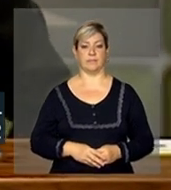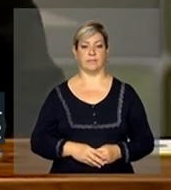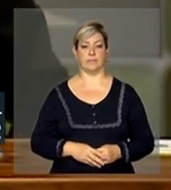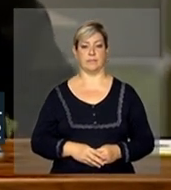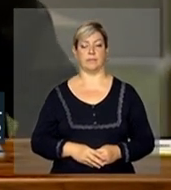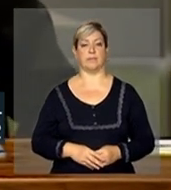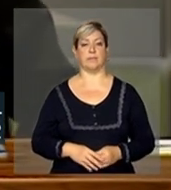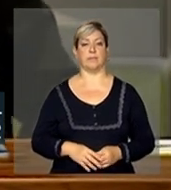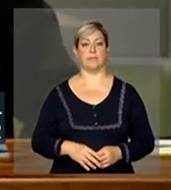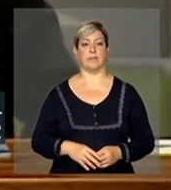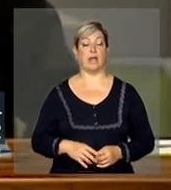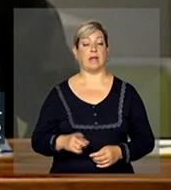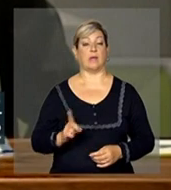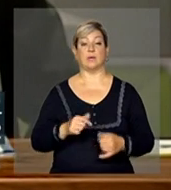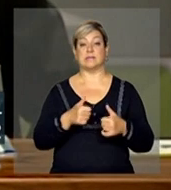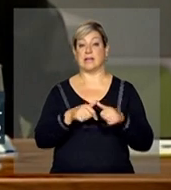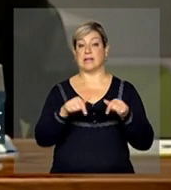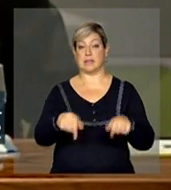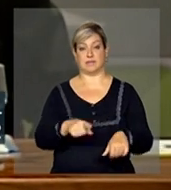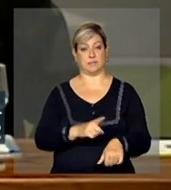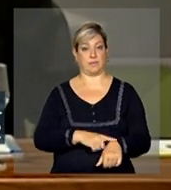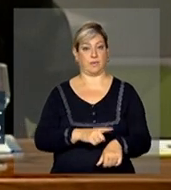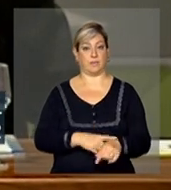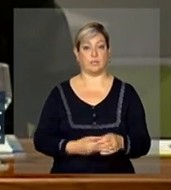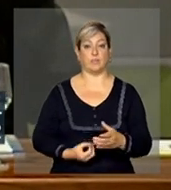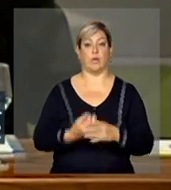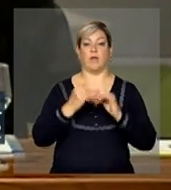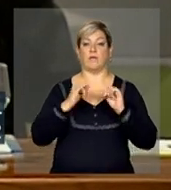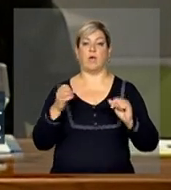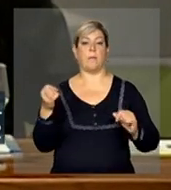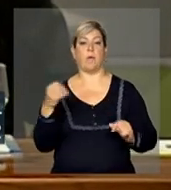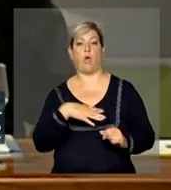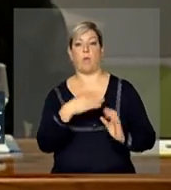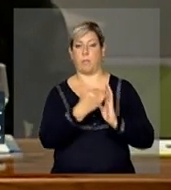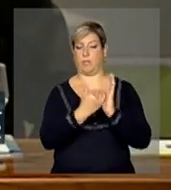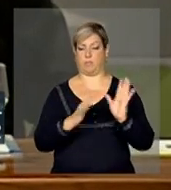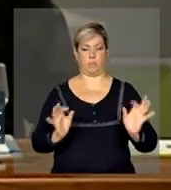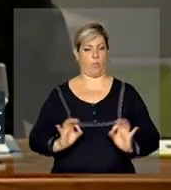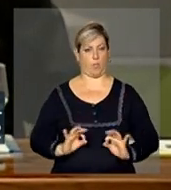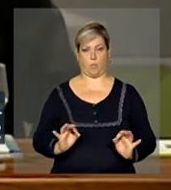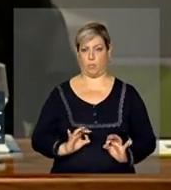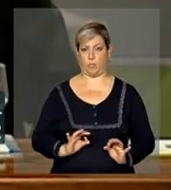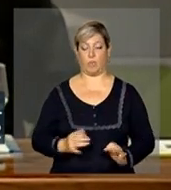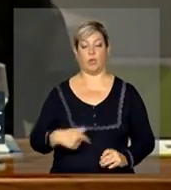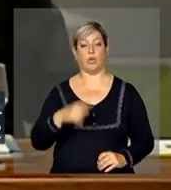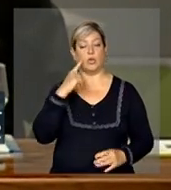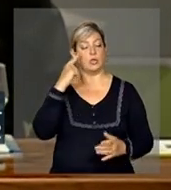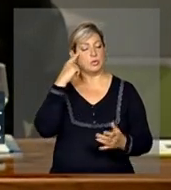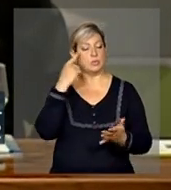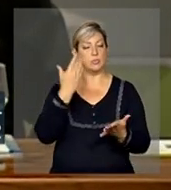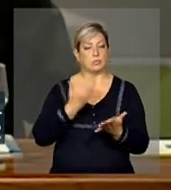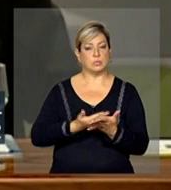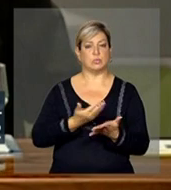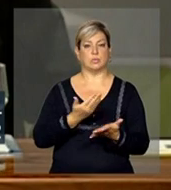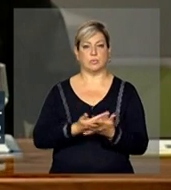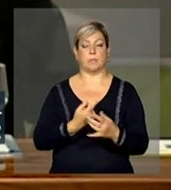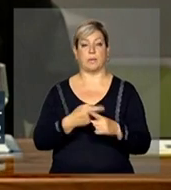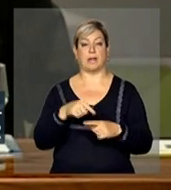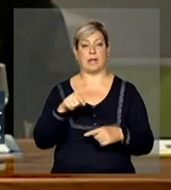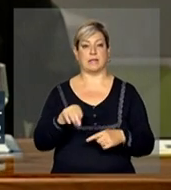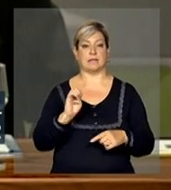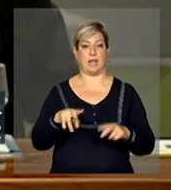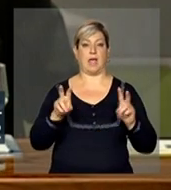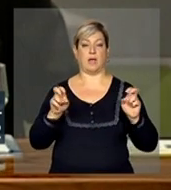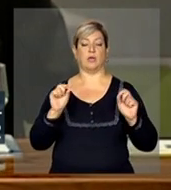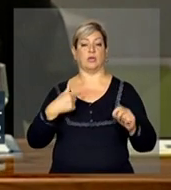Não está nesse instante lançando nenhum programa novo. Nós estamos estudando, sim, porque esse é um assunto que